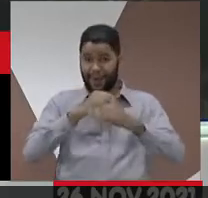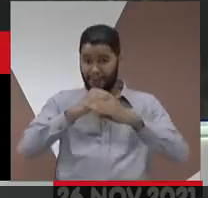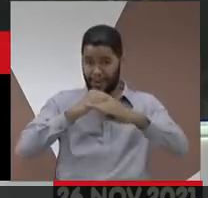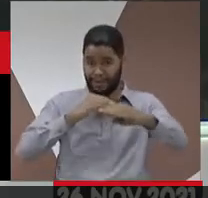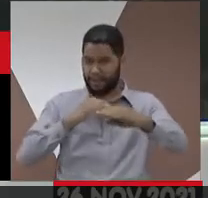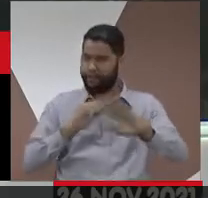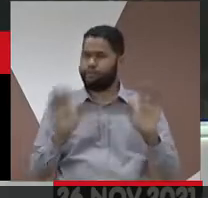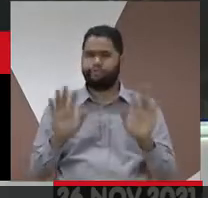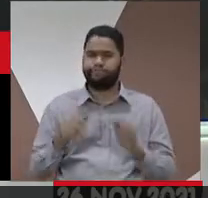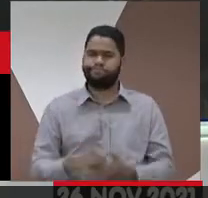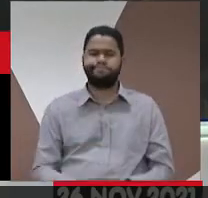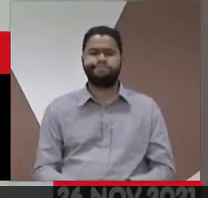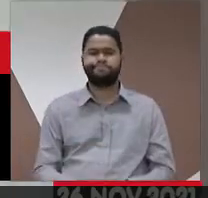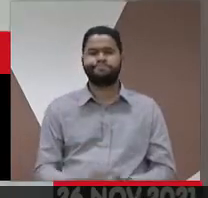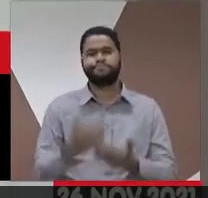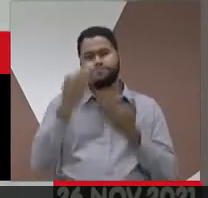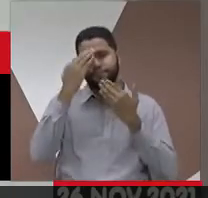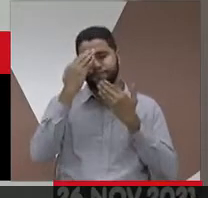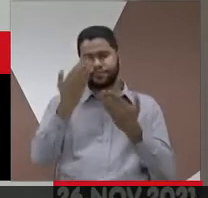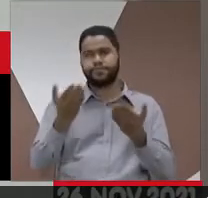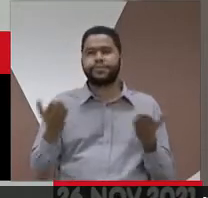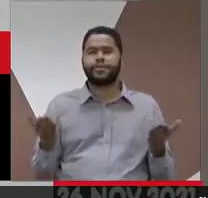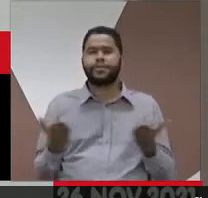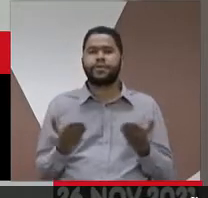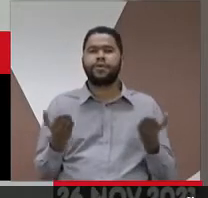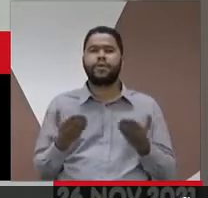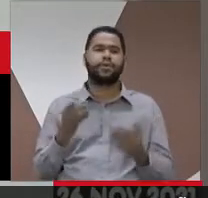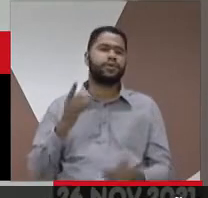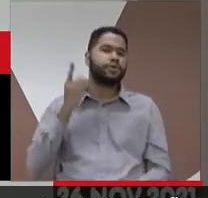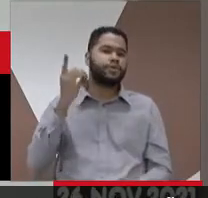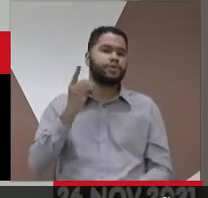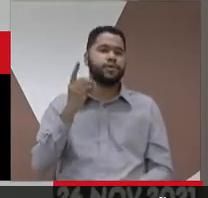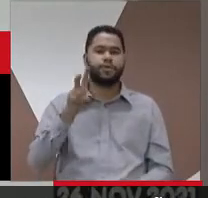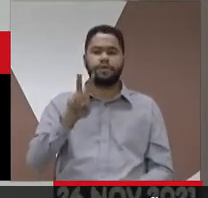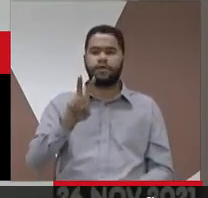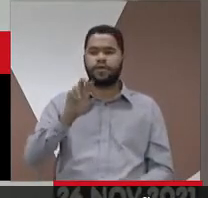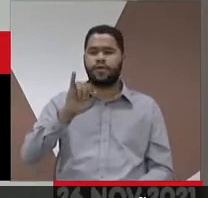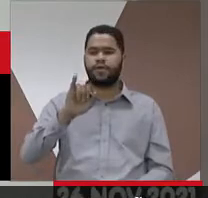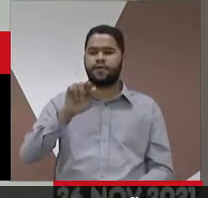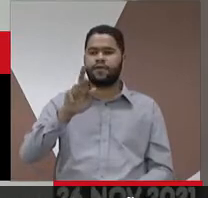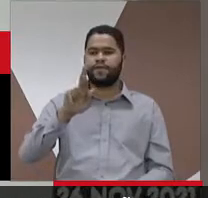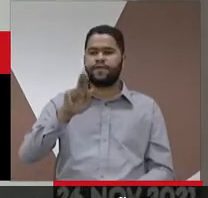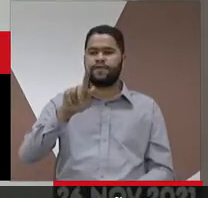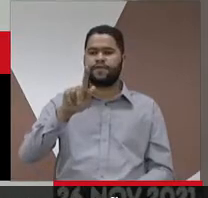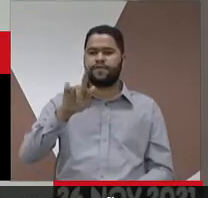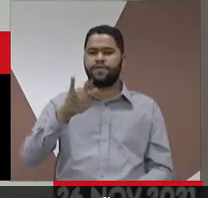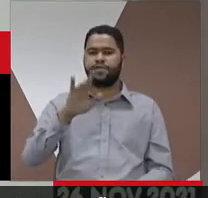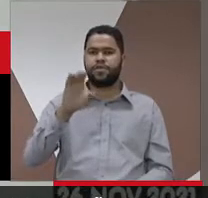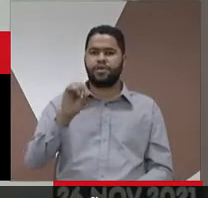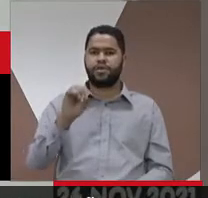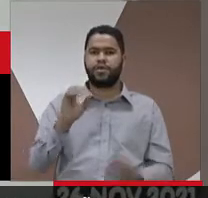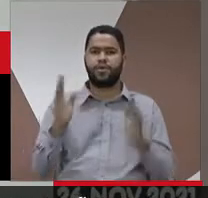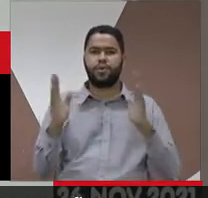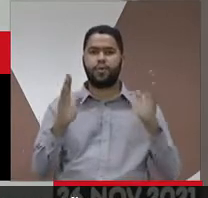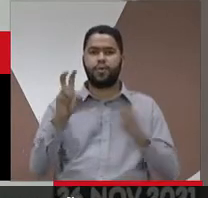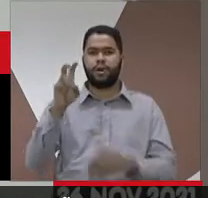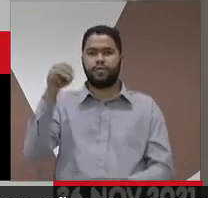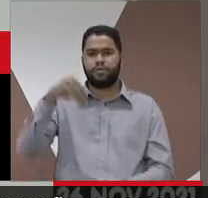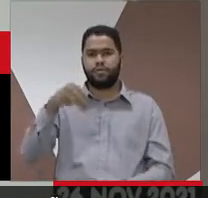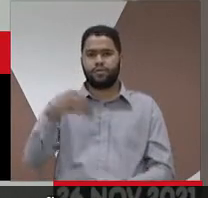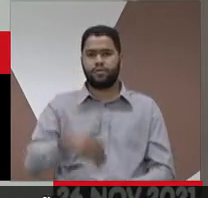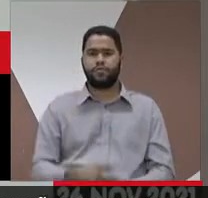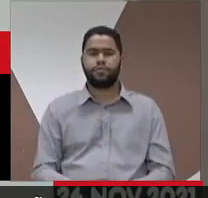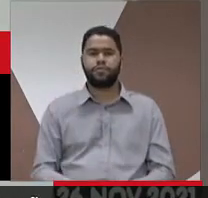Obrigada. Muito obrigado, Adriana. Passo a palavra ao deputado Virgílio Guimarães, pelo prazo de 5 minutos.